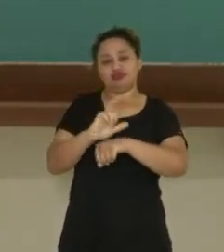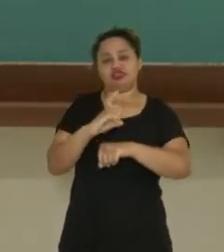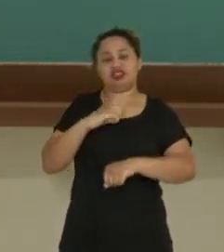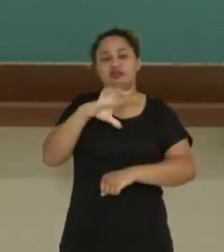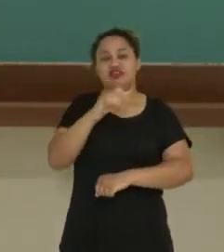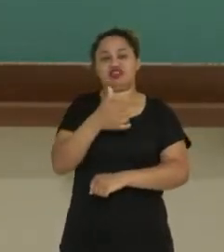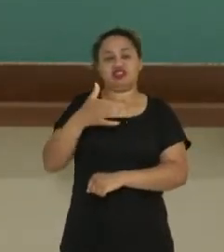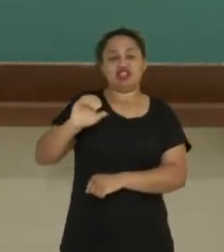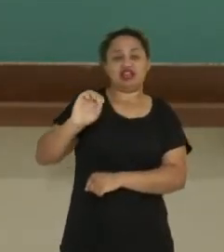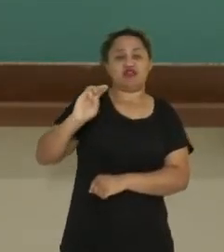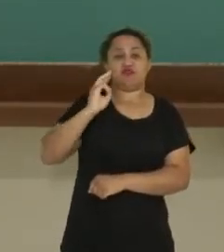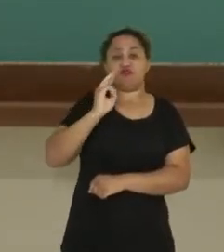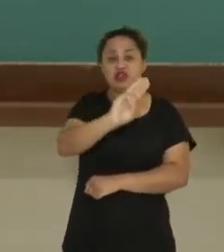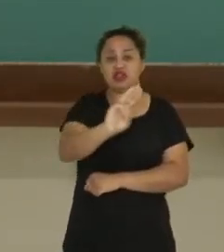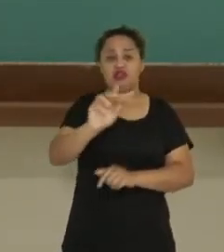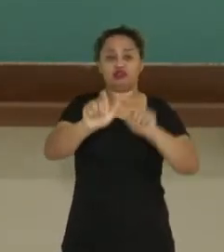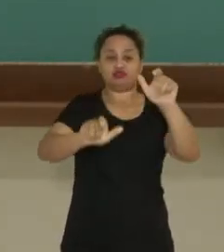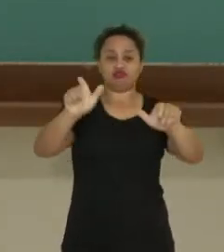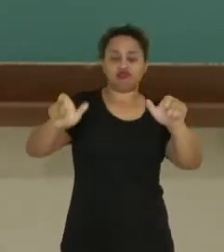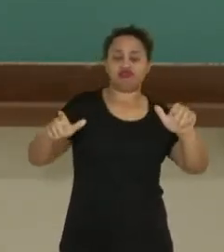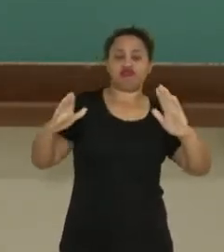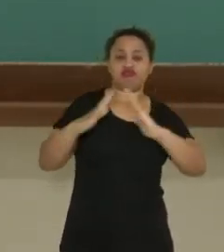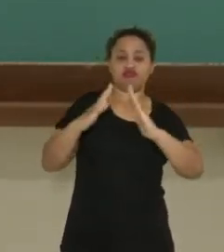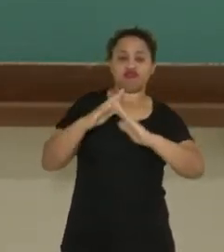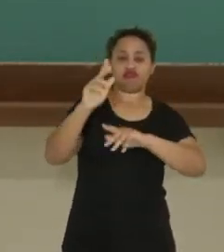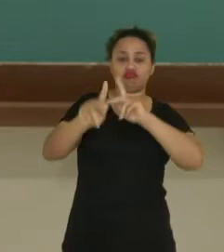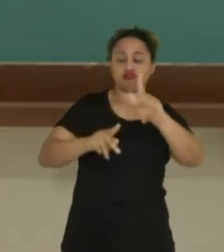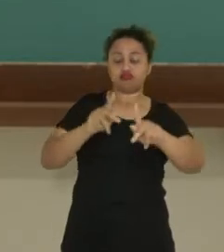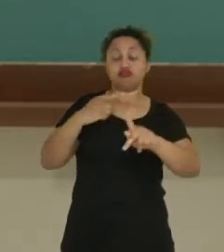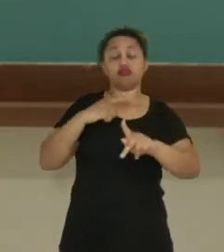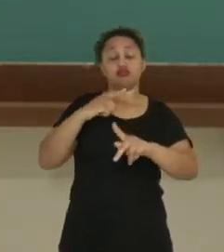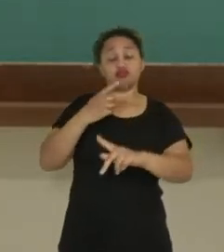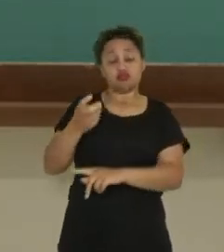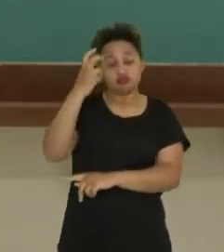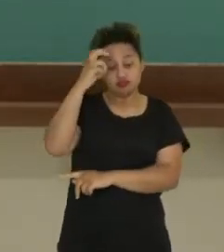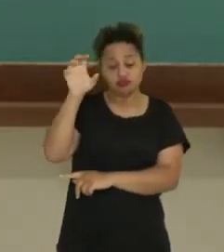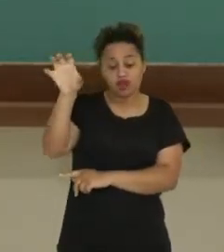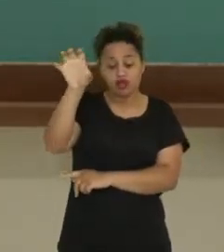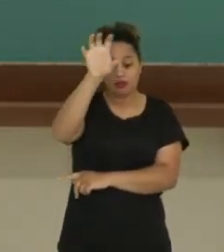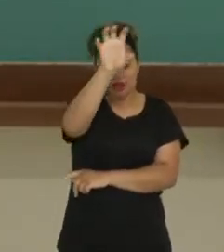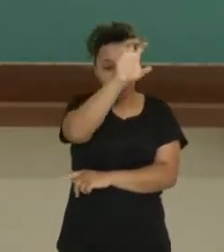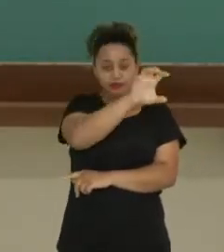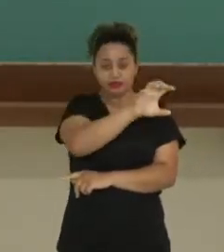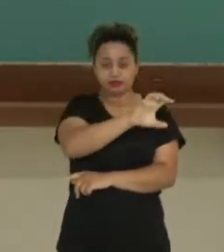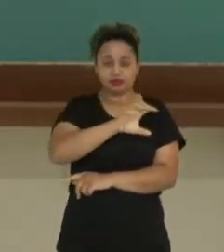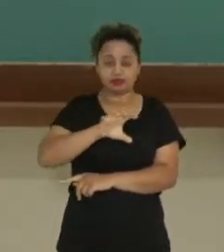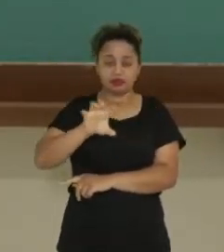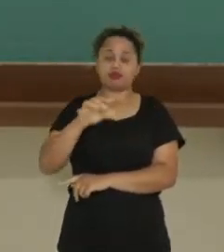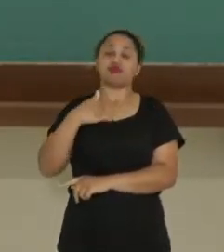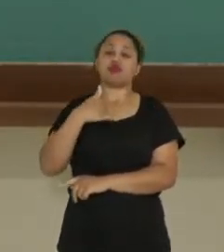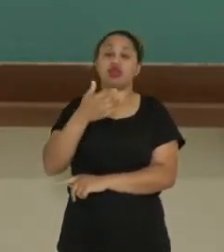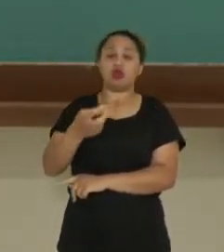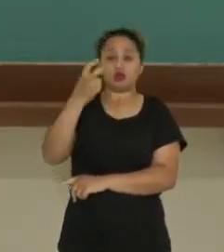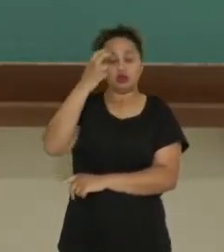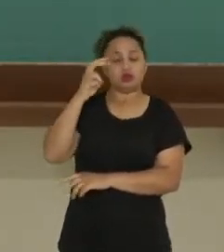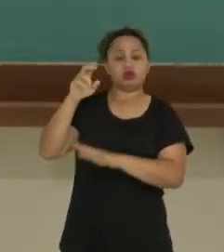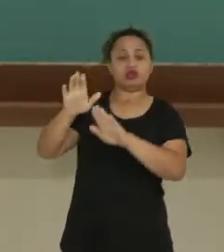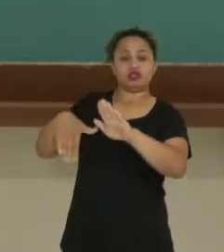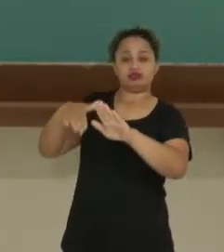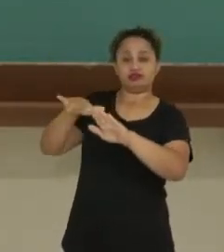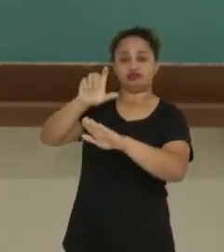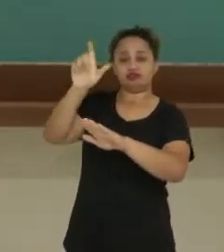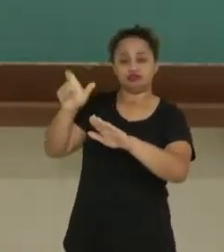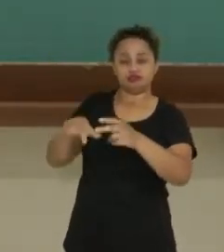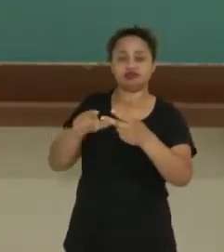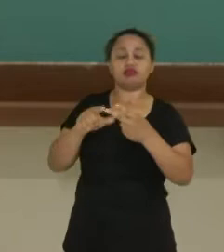de habitantes e nós vamos ter aí essas culturas regionalizadas, né? A cultura do litoral, a cultura da Curitiba